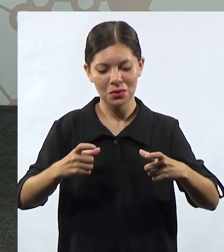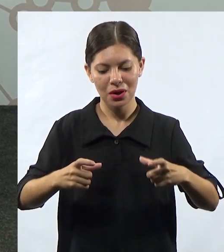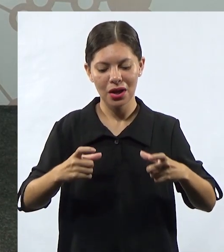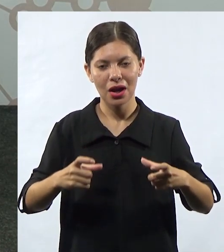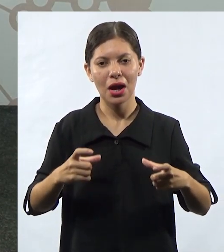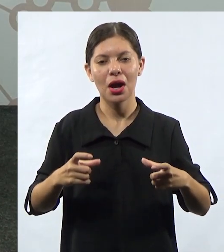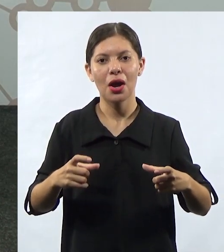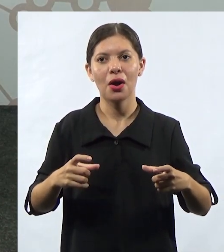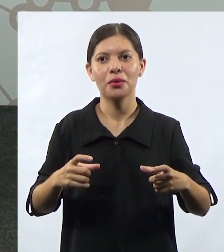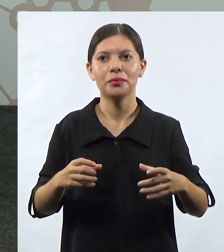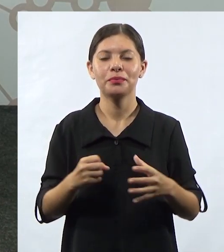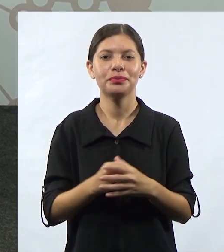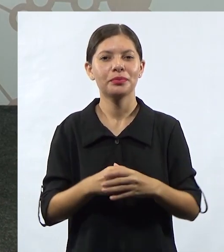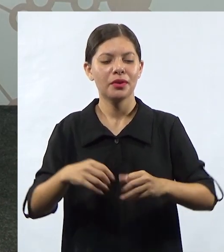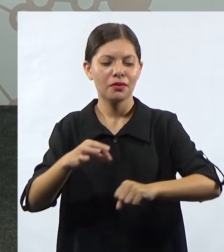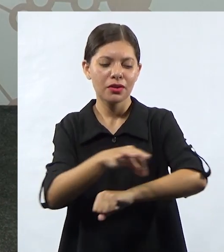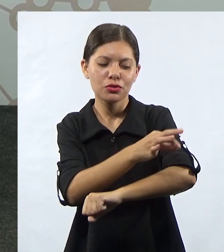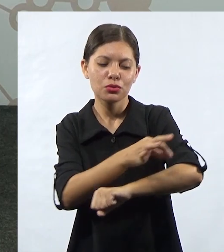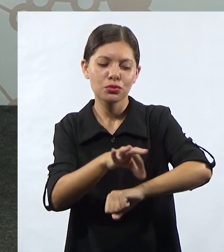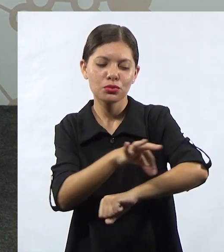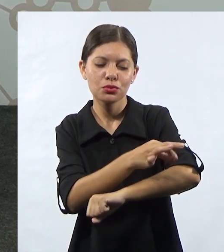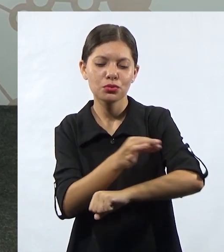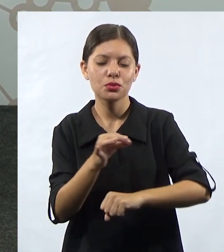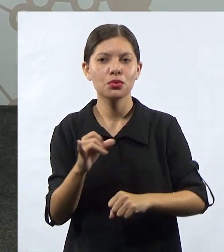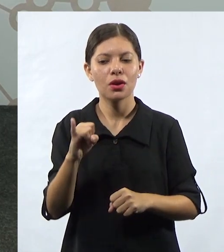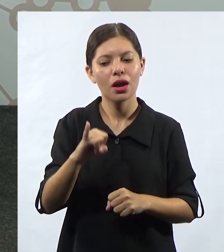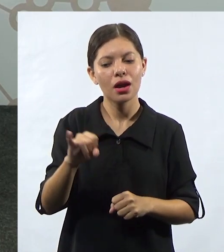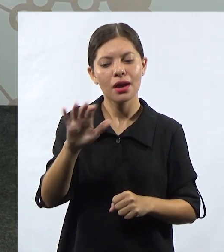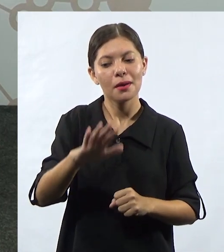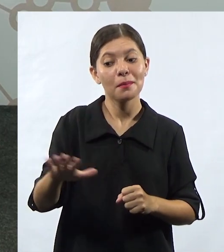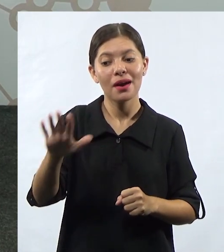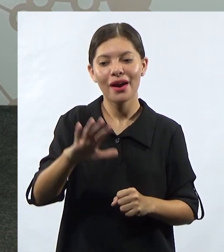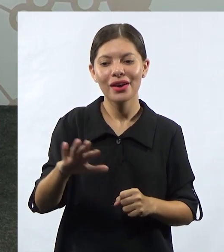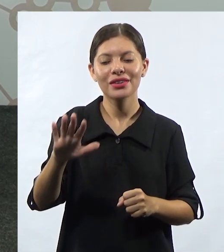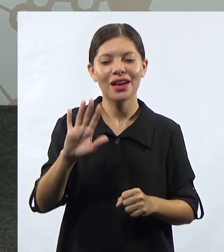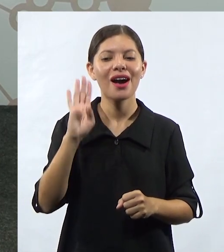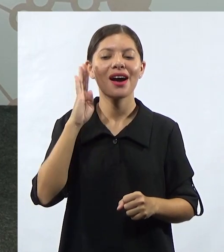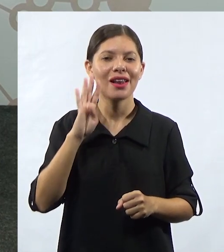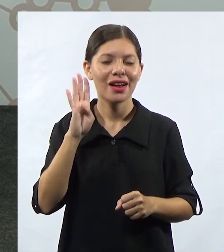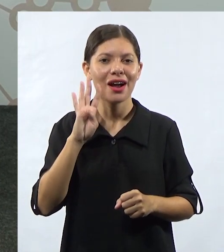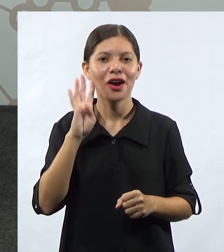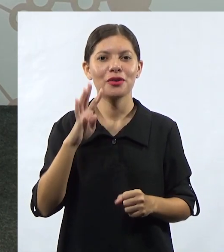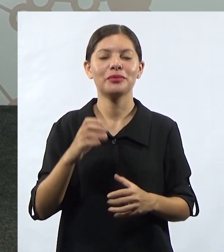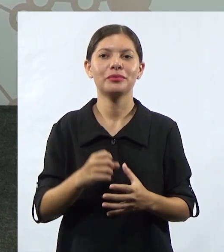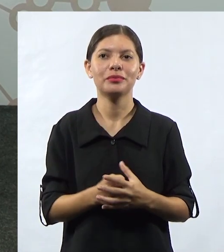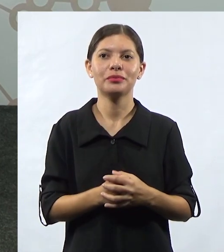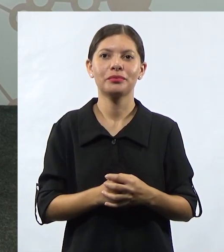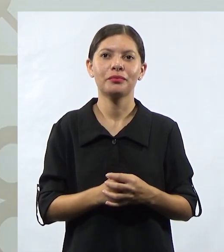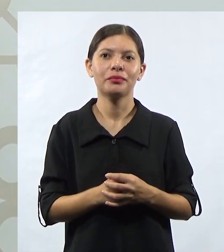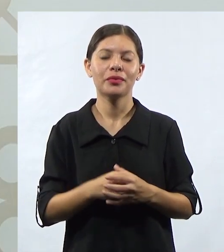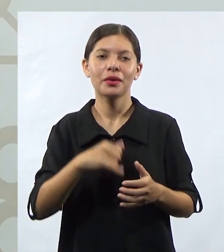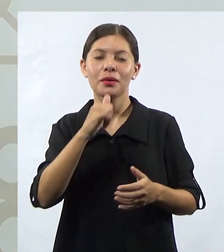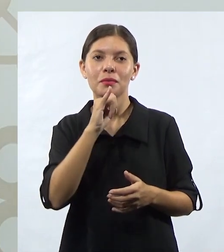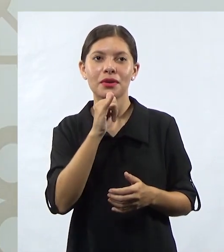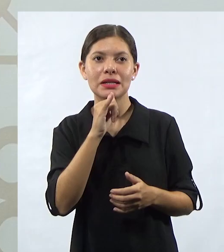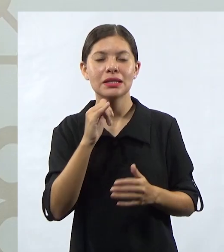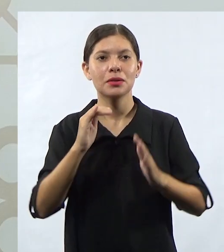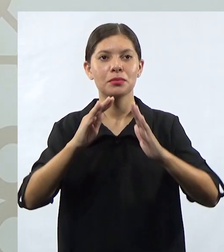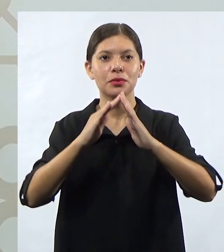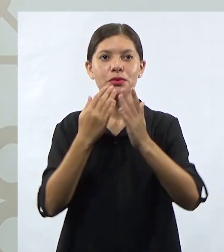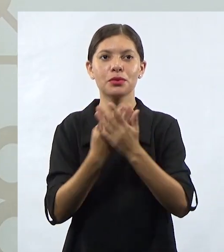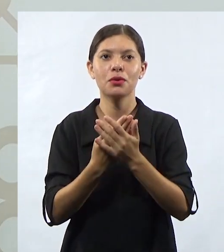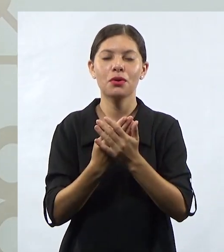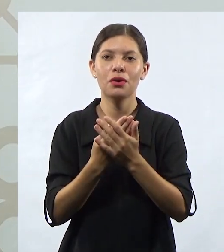histórica, arquitetônica, de infraestrutura, você pode colocar isso na linha do tempo. Então, você pode colocar, por exemplo, a escola